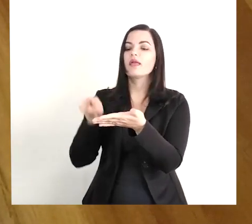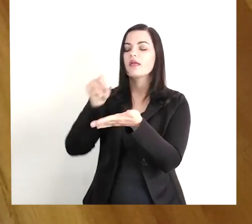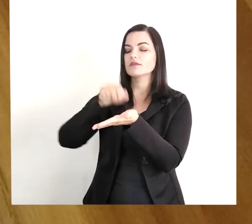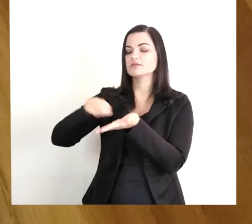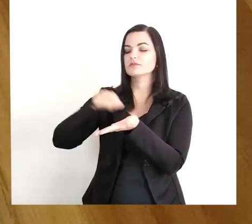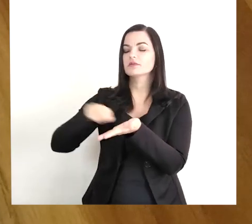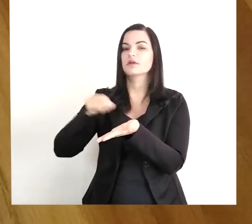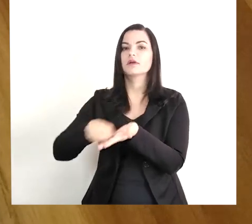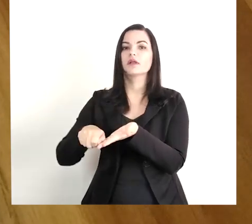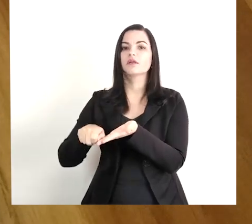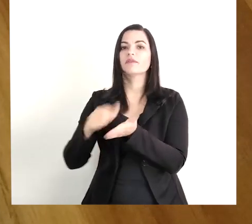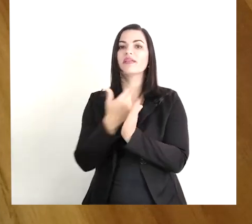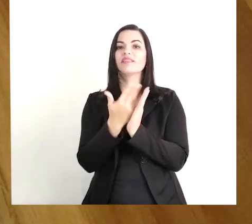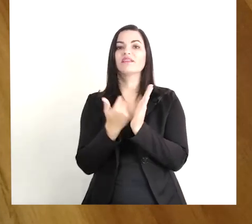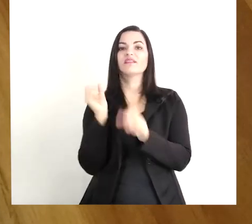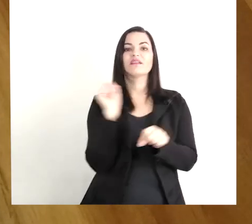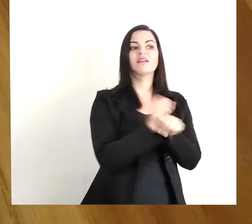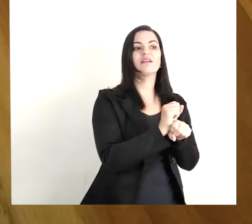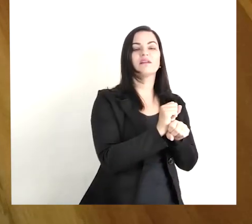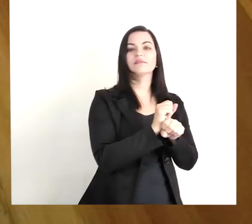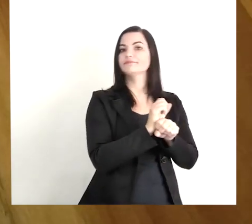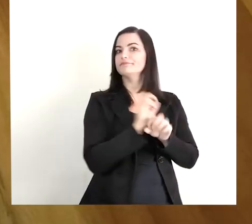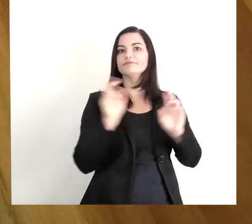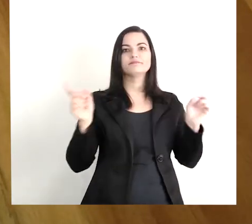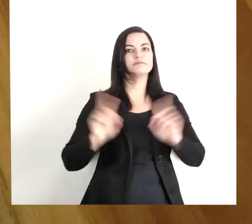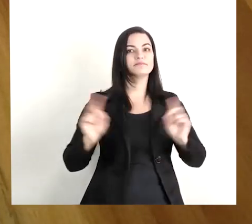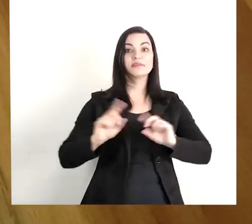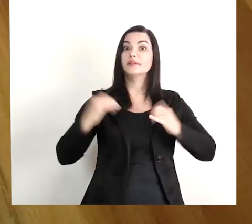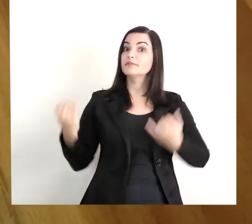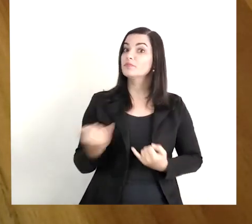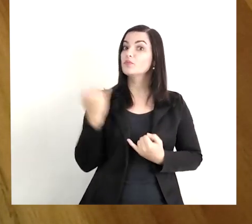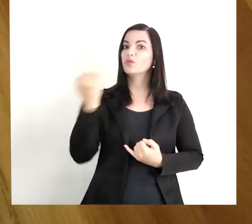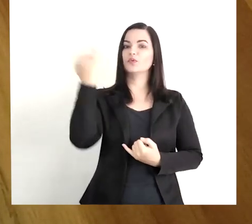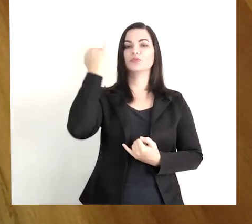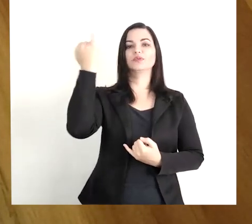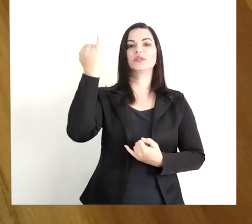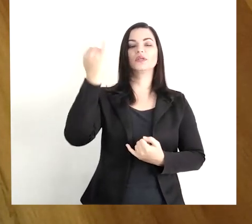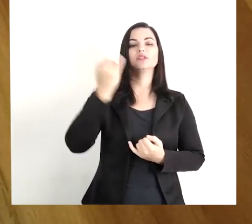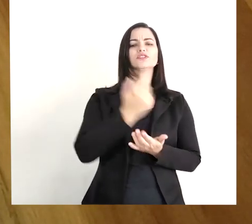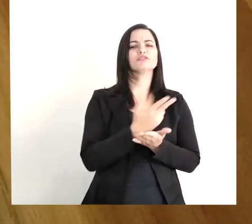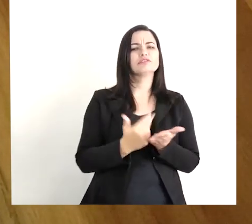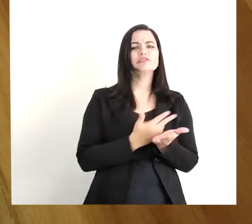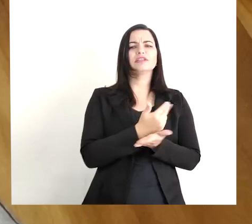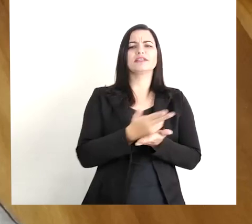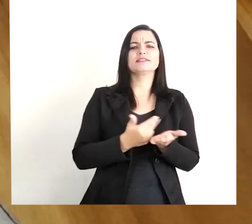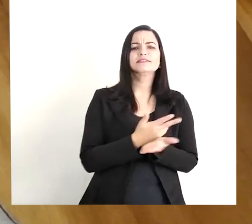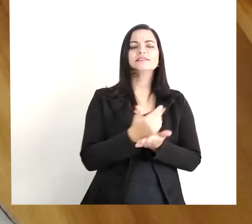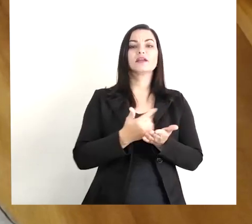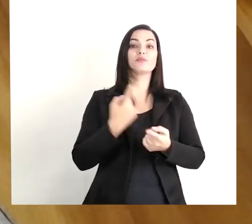importante para a coordenação motora. Deixem que as crianças desenhem bastante.